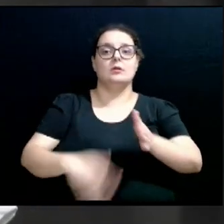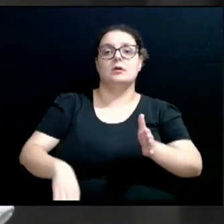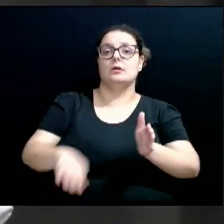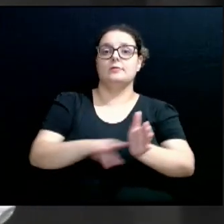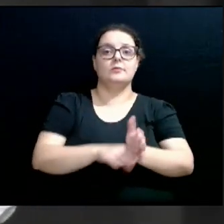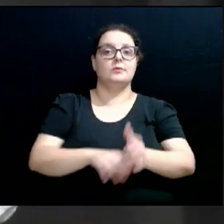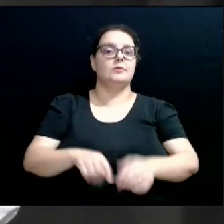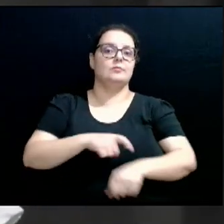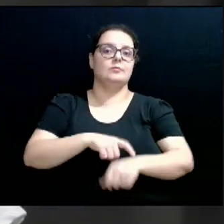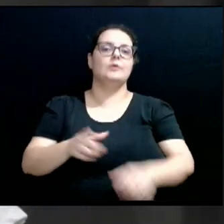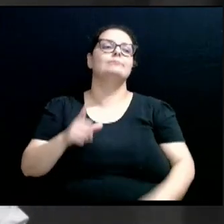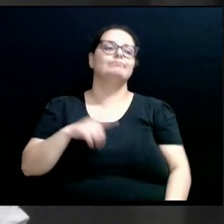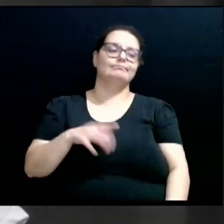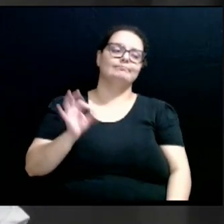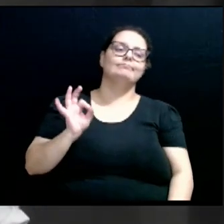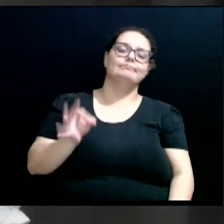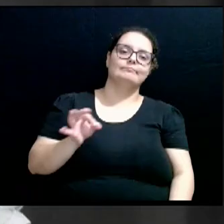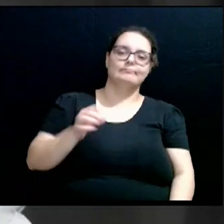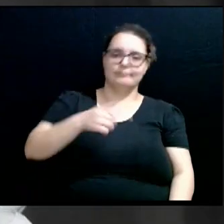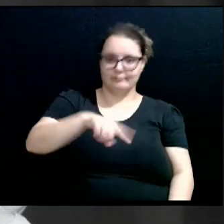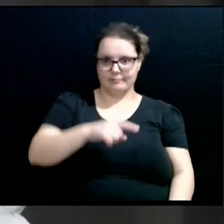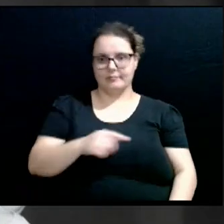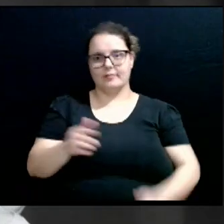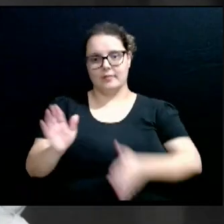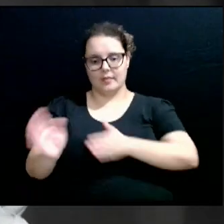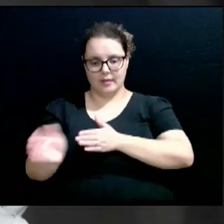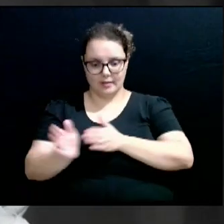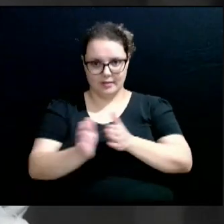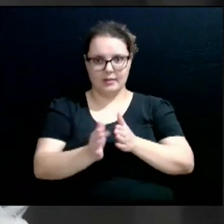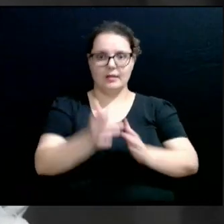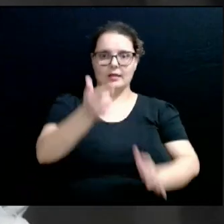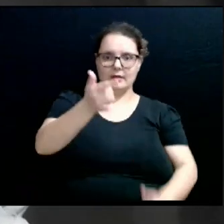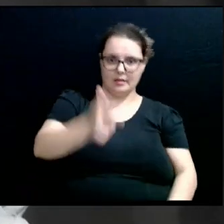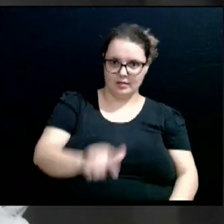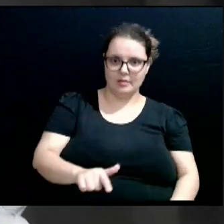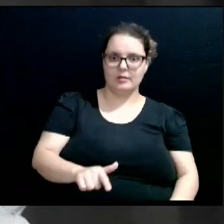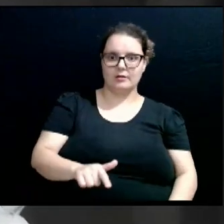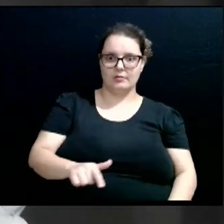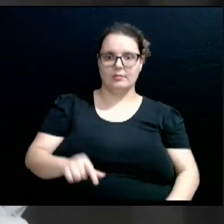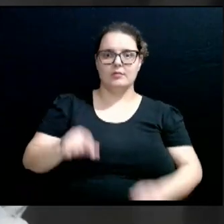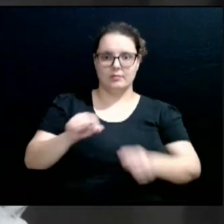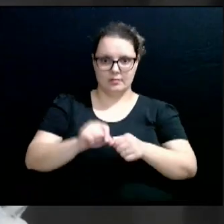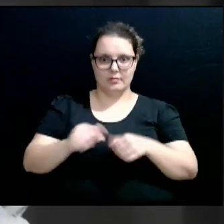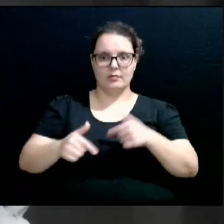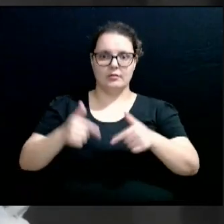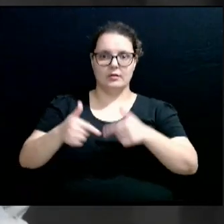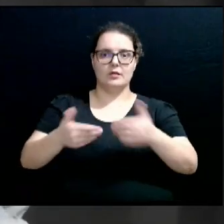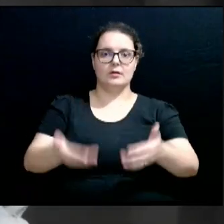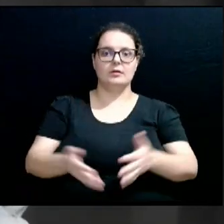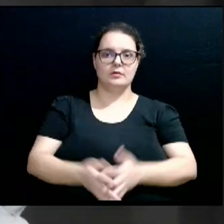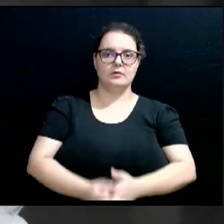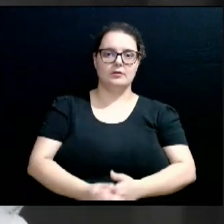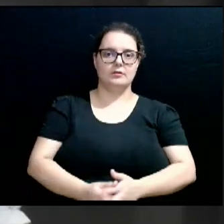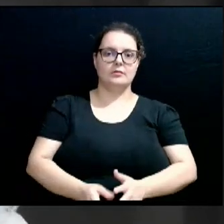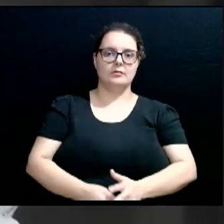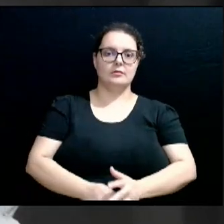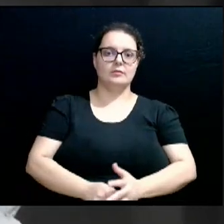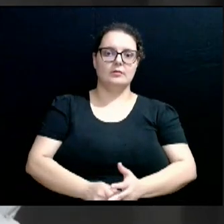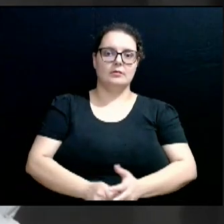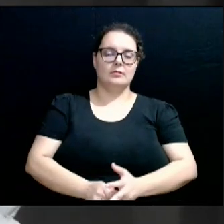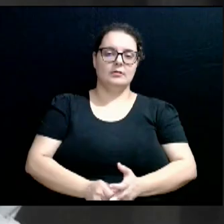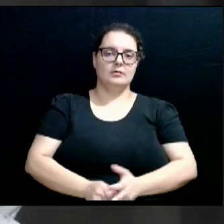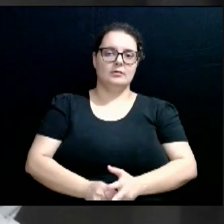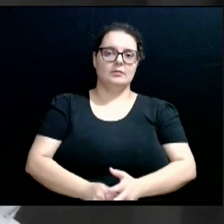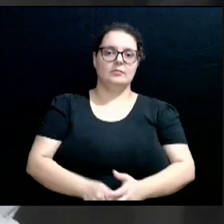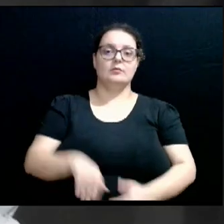certeza que eles vão poder caminhar e dar continuidade nesse trabalho com muito mais